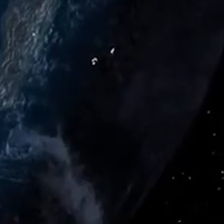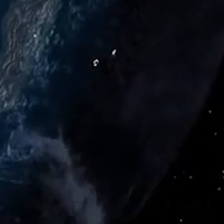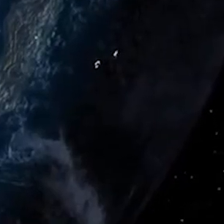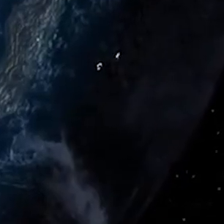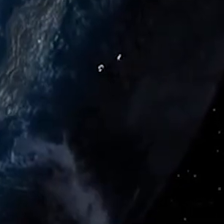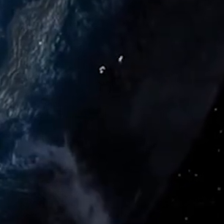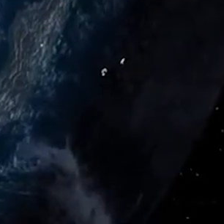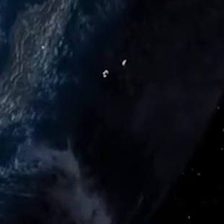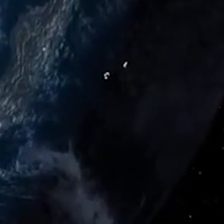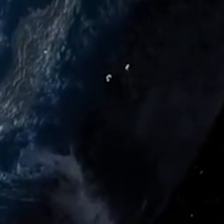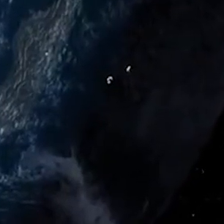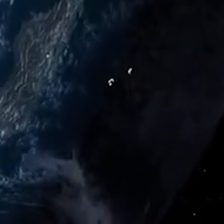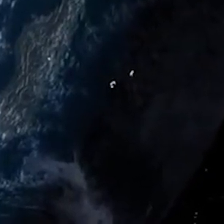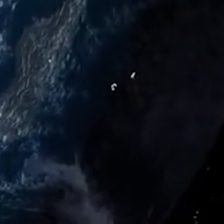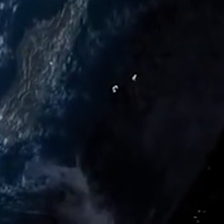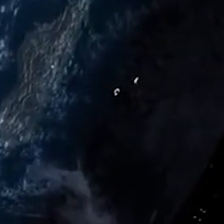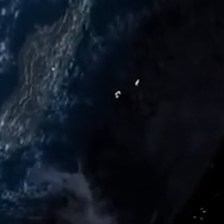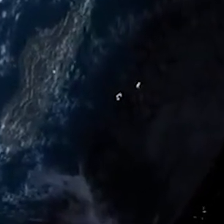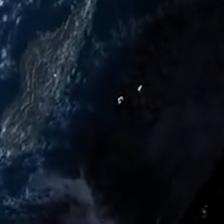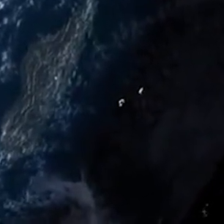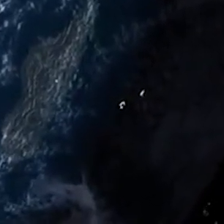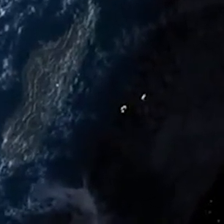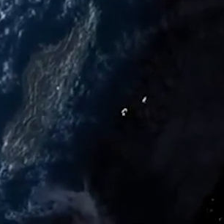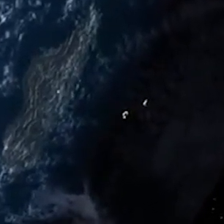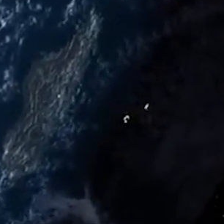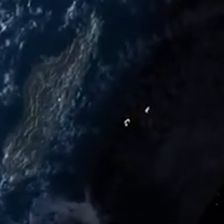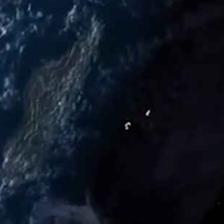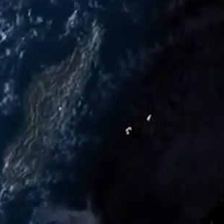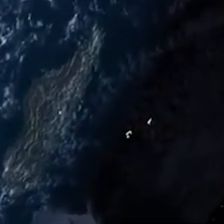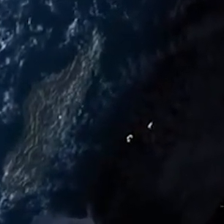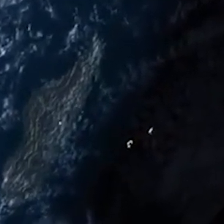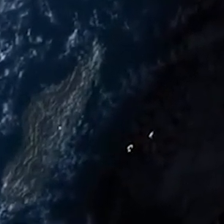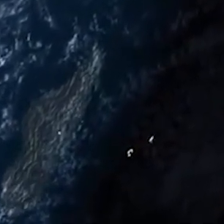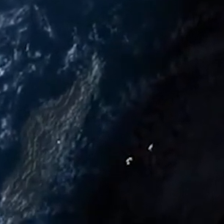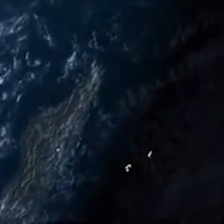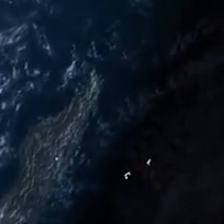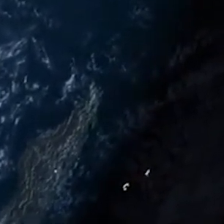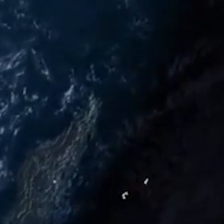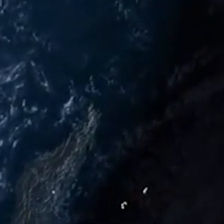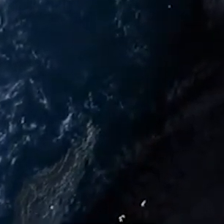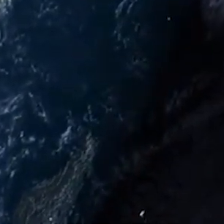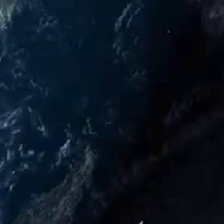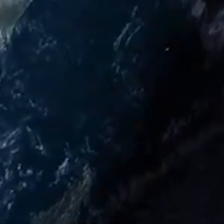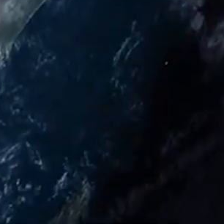do Espírito Santo de Deus e unidas pela Palavra Viva.